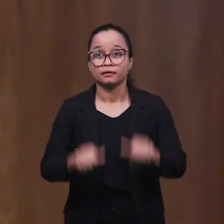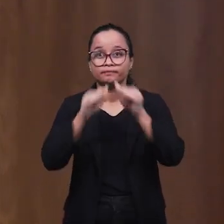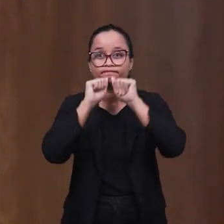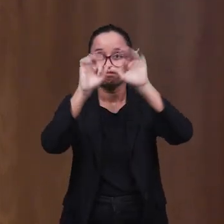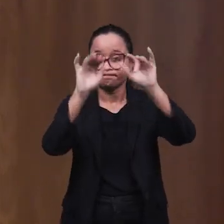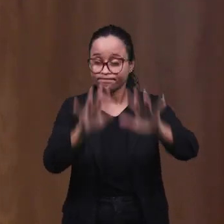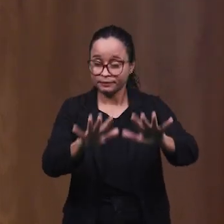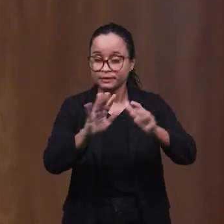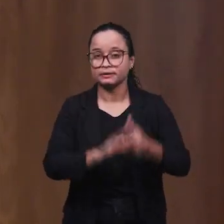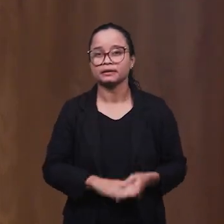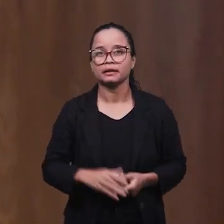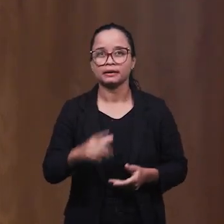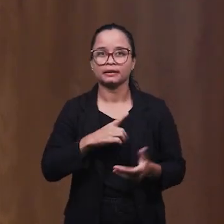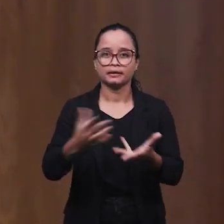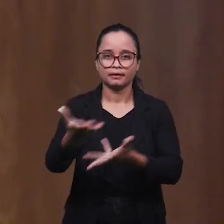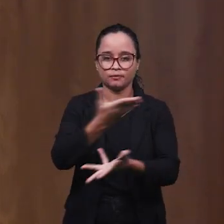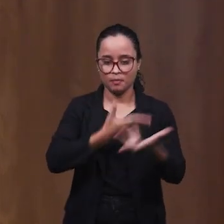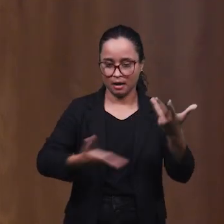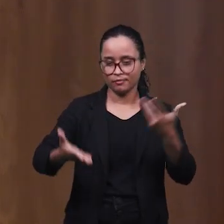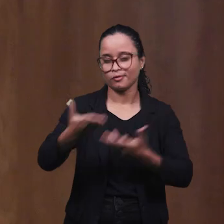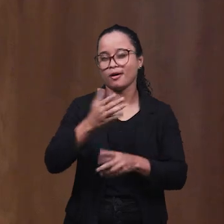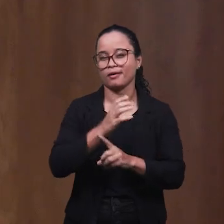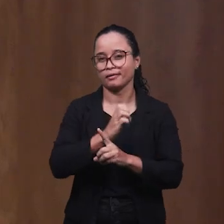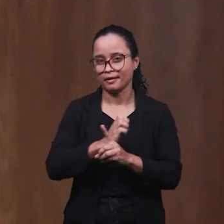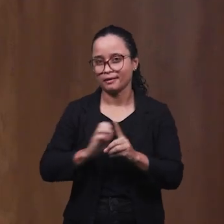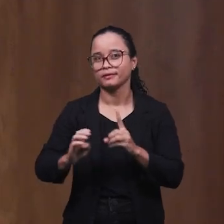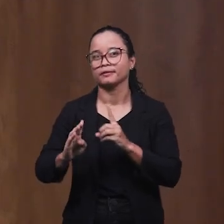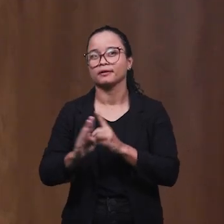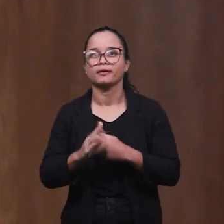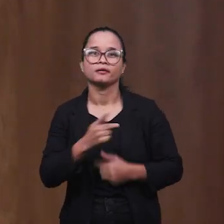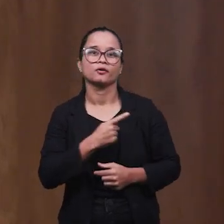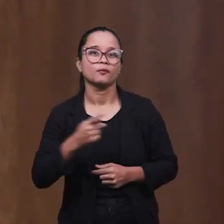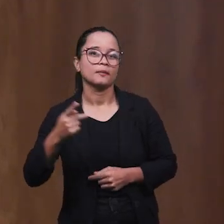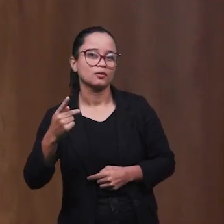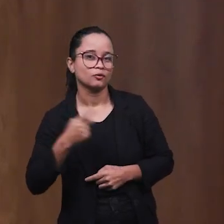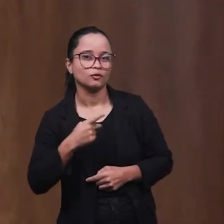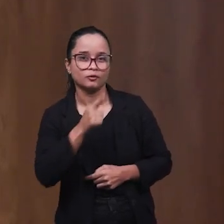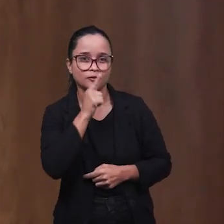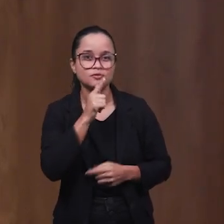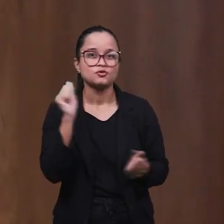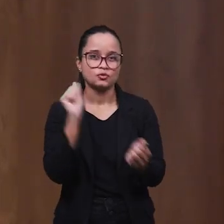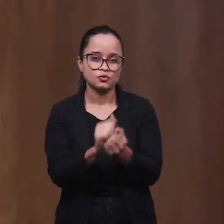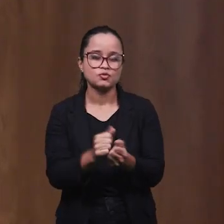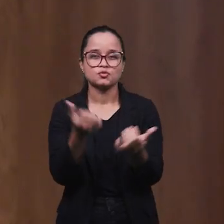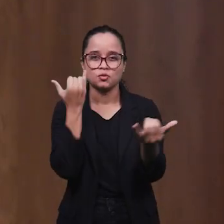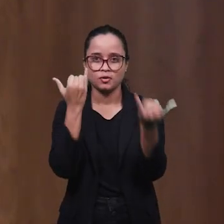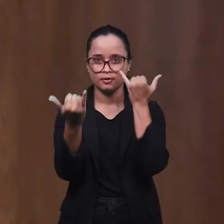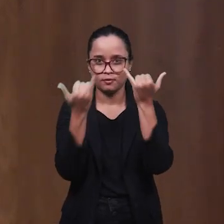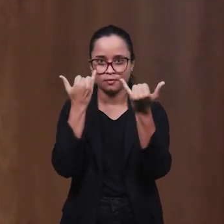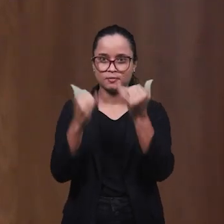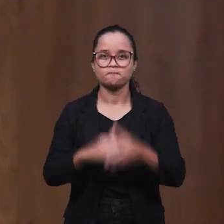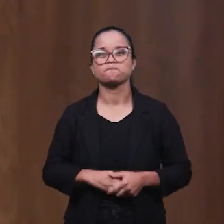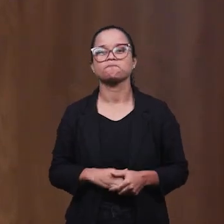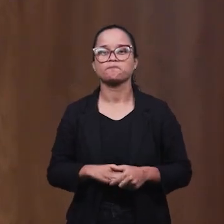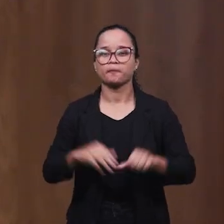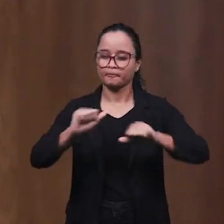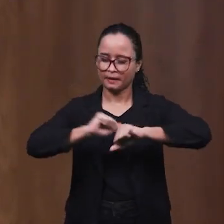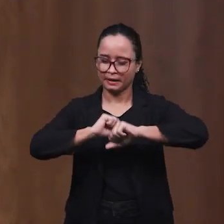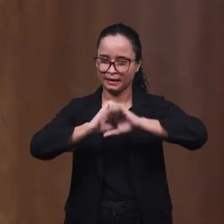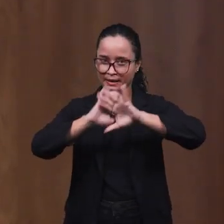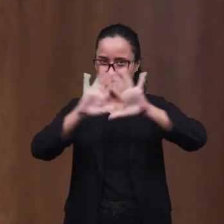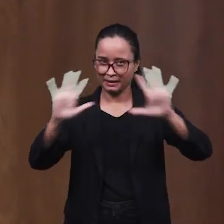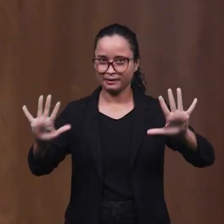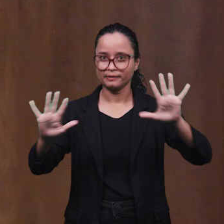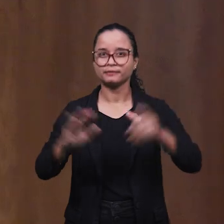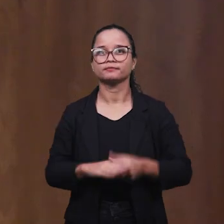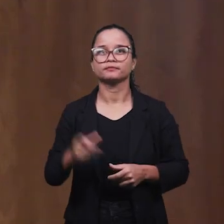bênção de termos essas participações, o pastor Gilson aqui conosco, com essas informações